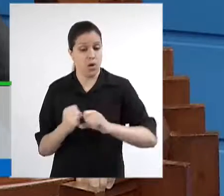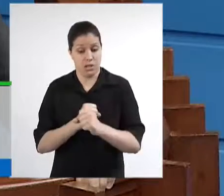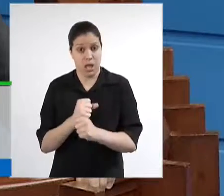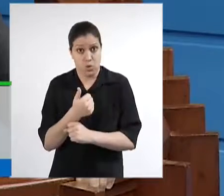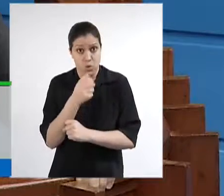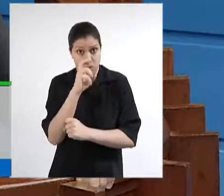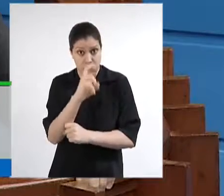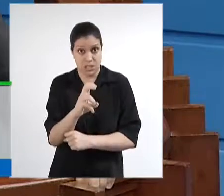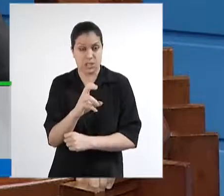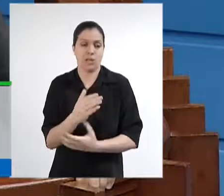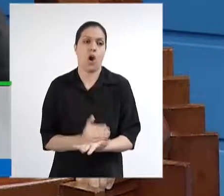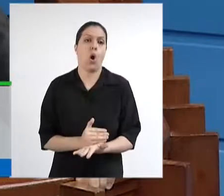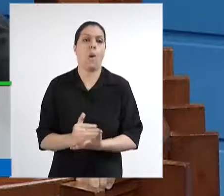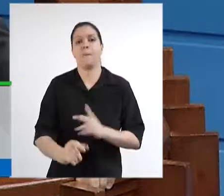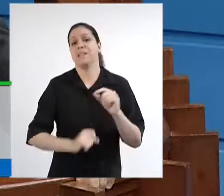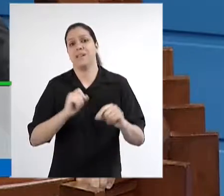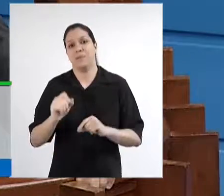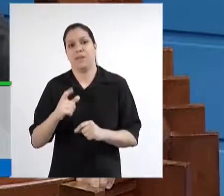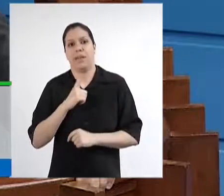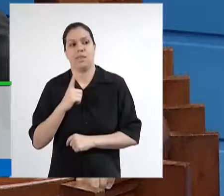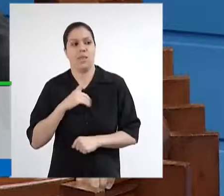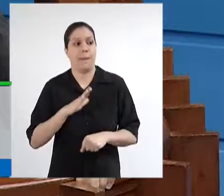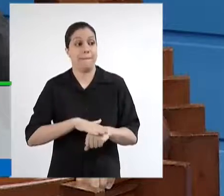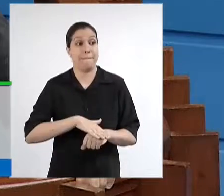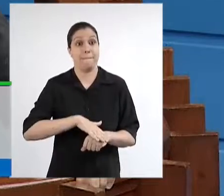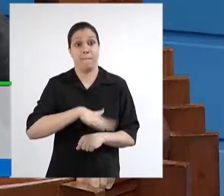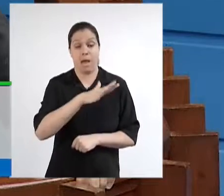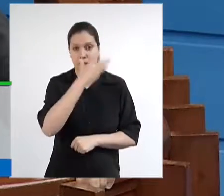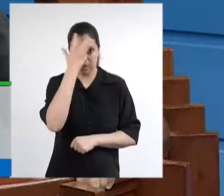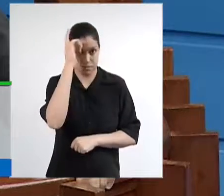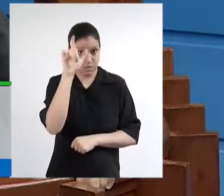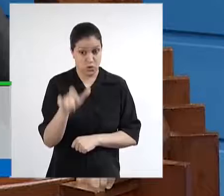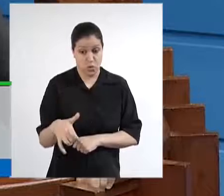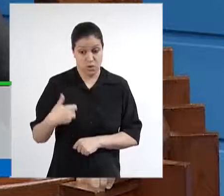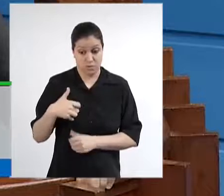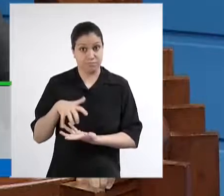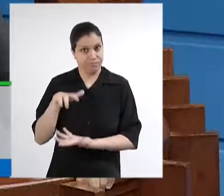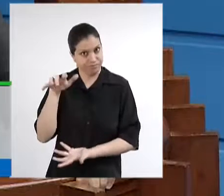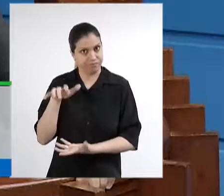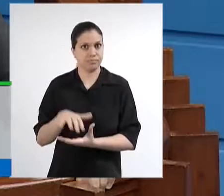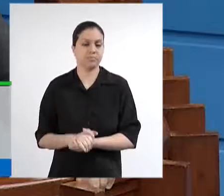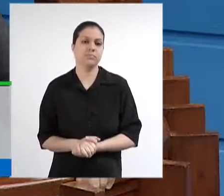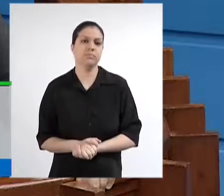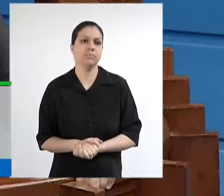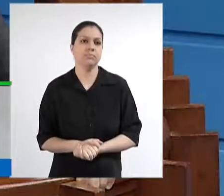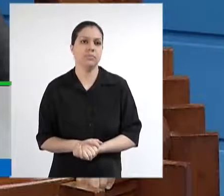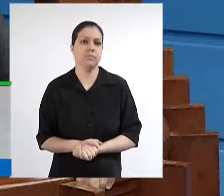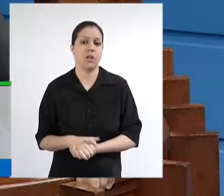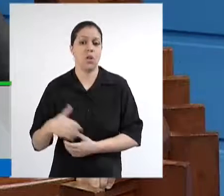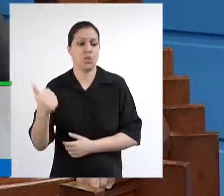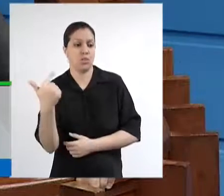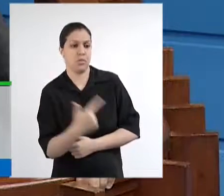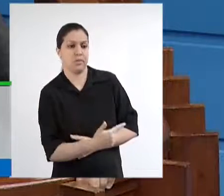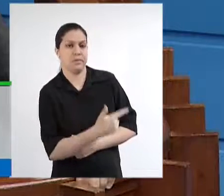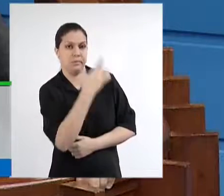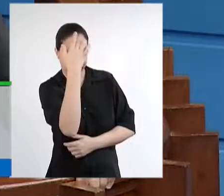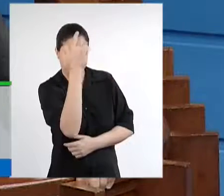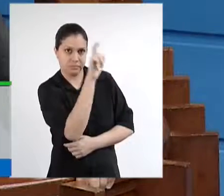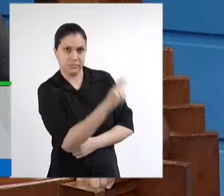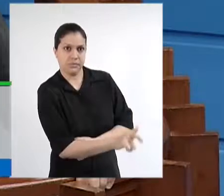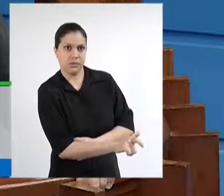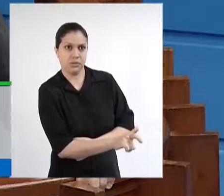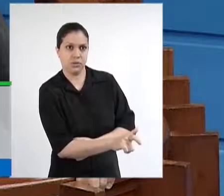nós começamos a ter mais pessoas idosas do que pessoas